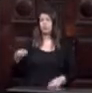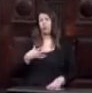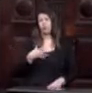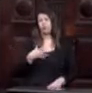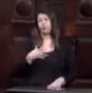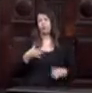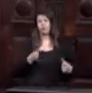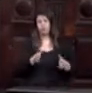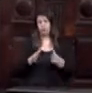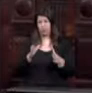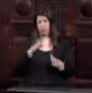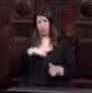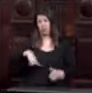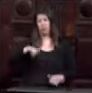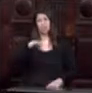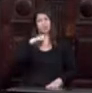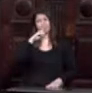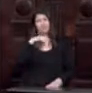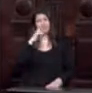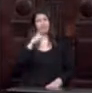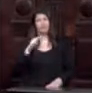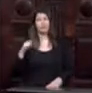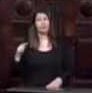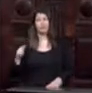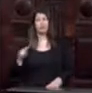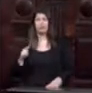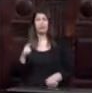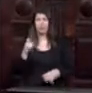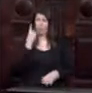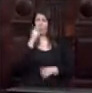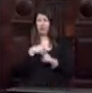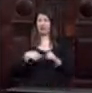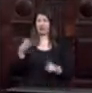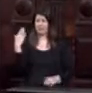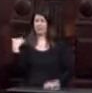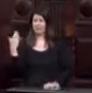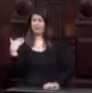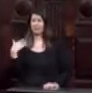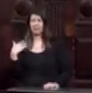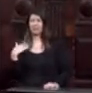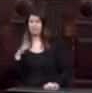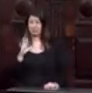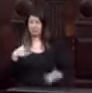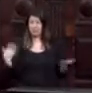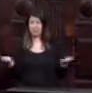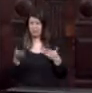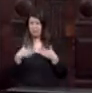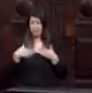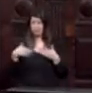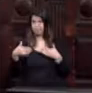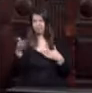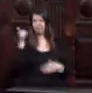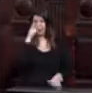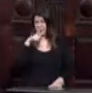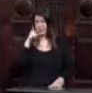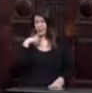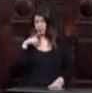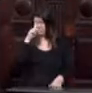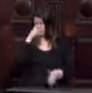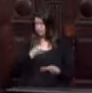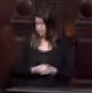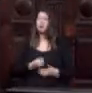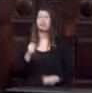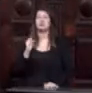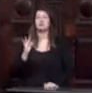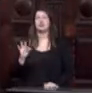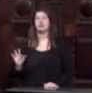caminho que nós não tínhamos há 30 dias atrás e passamos a ter com a decisão do Supremo